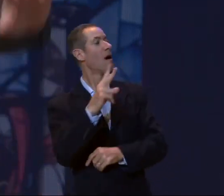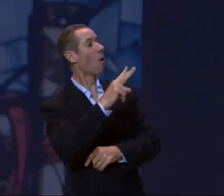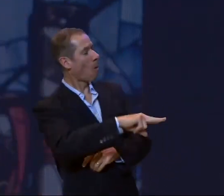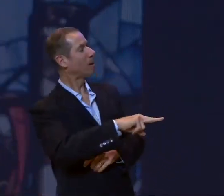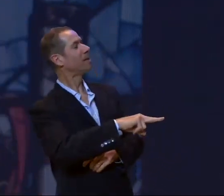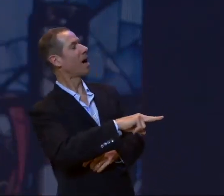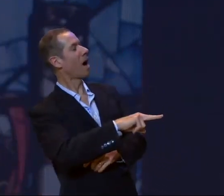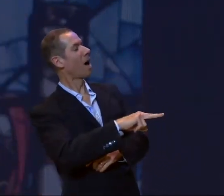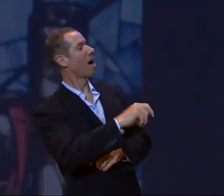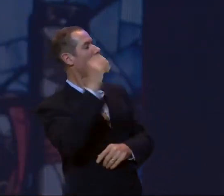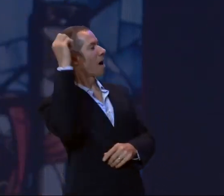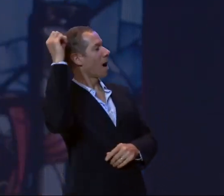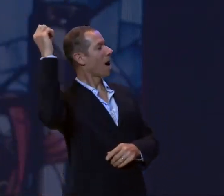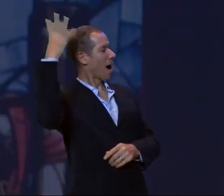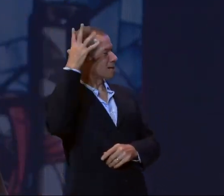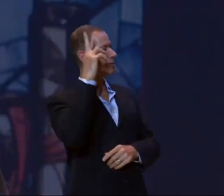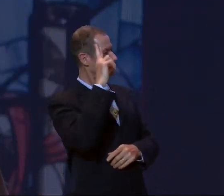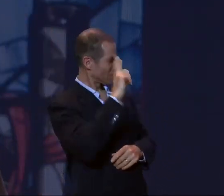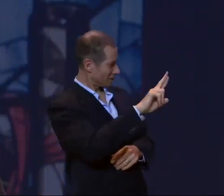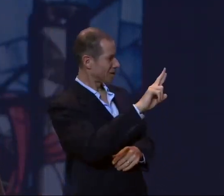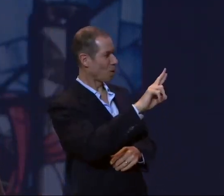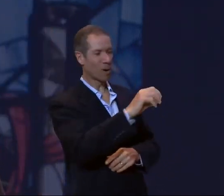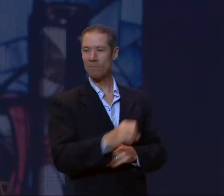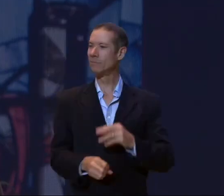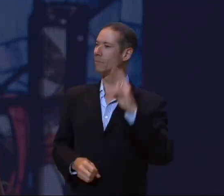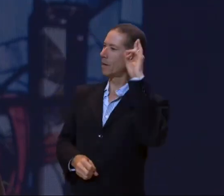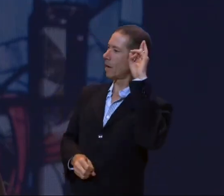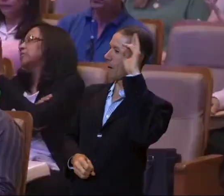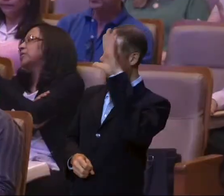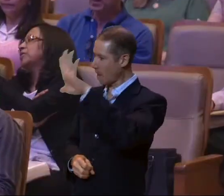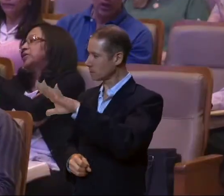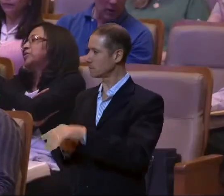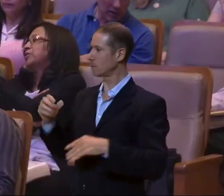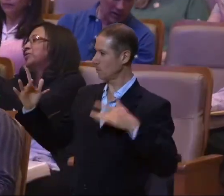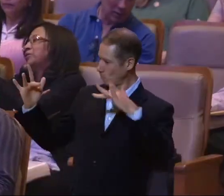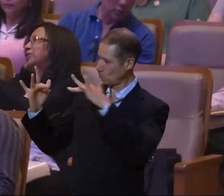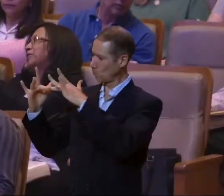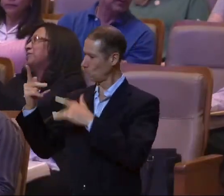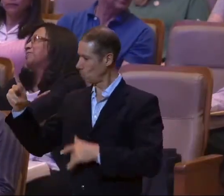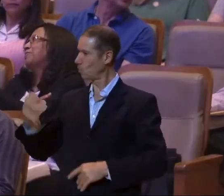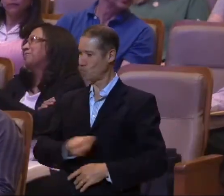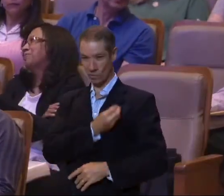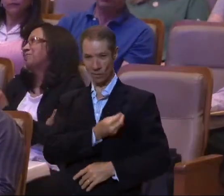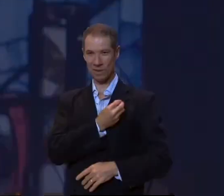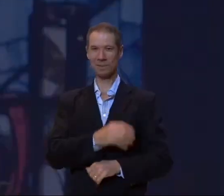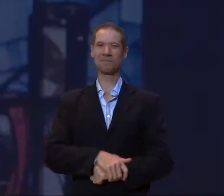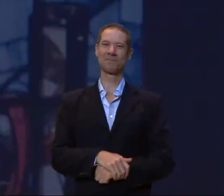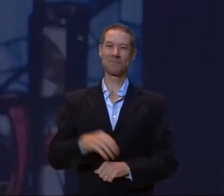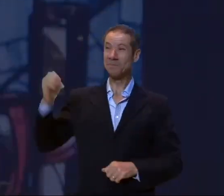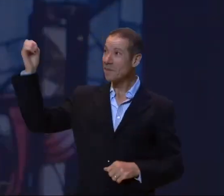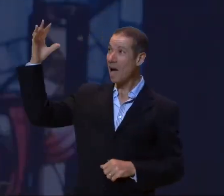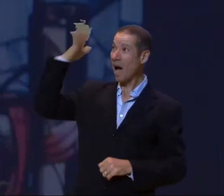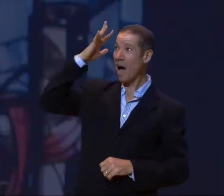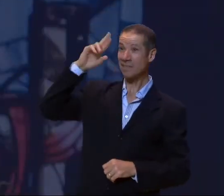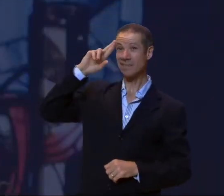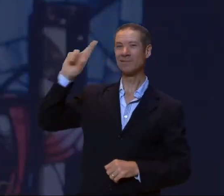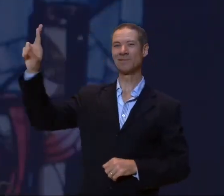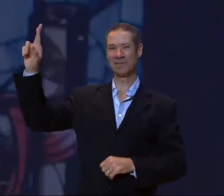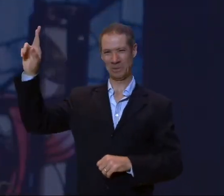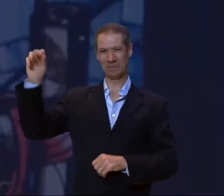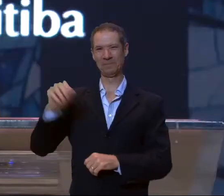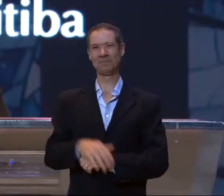lado, diga: que a graça do Senhor alcance a sua vida. Pode olhar para o outro: que a graça do